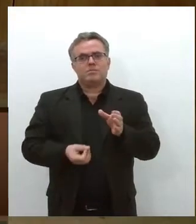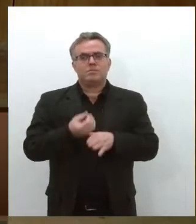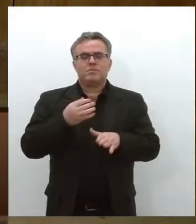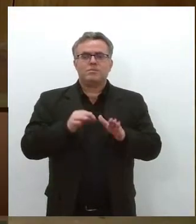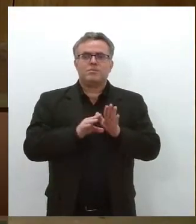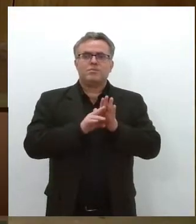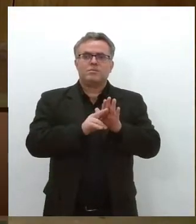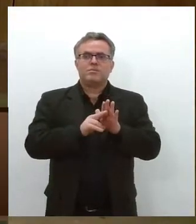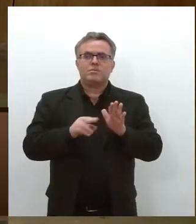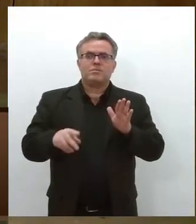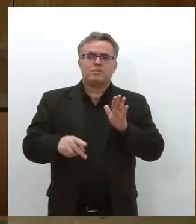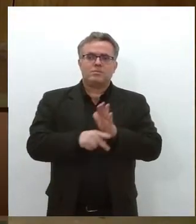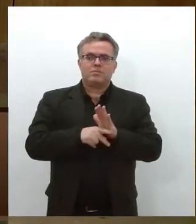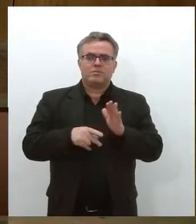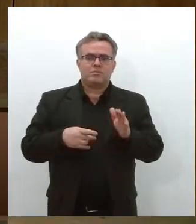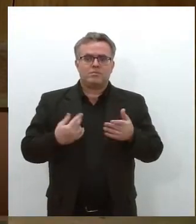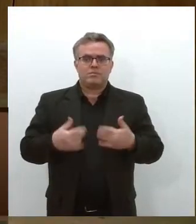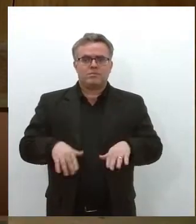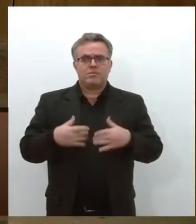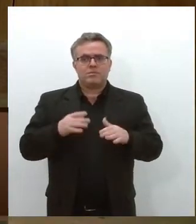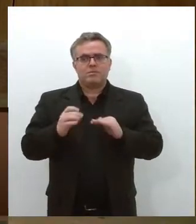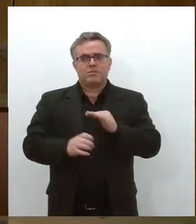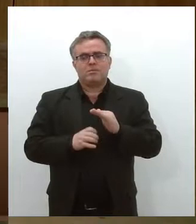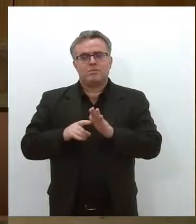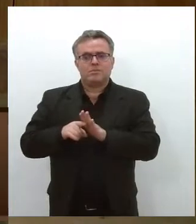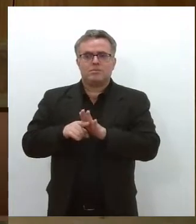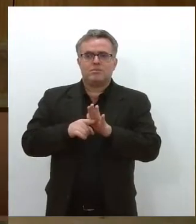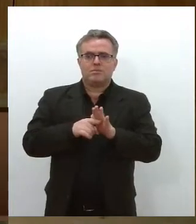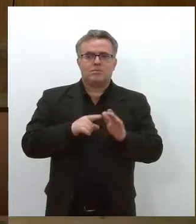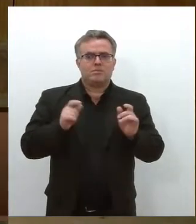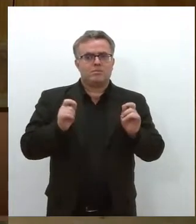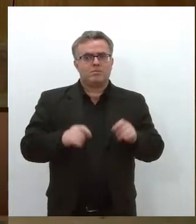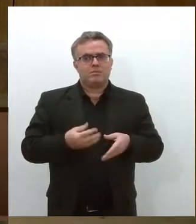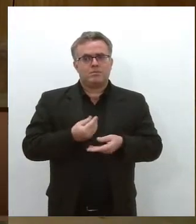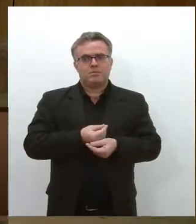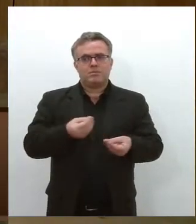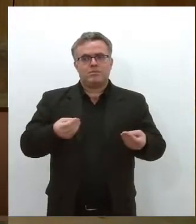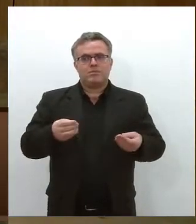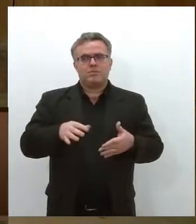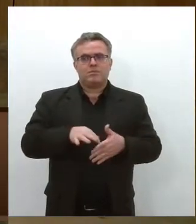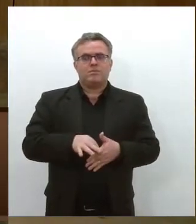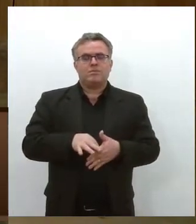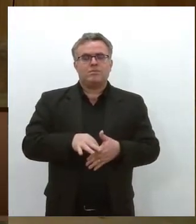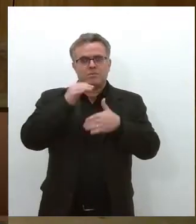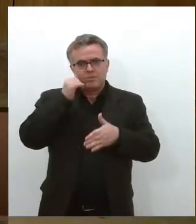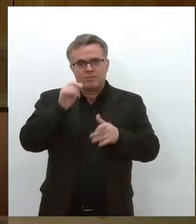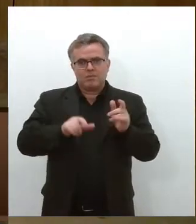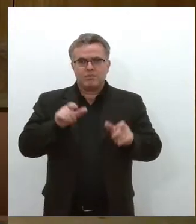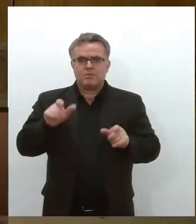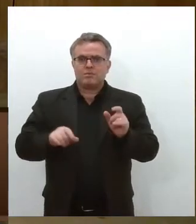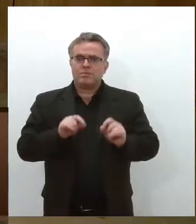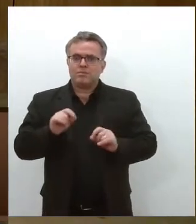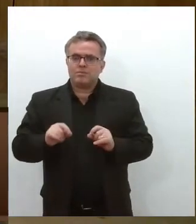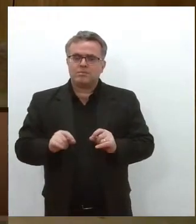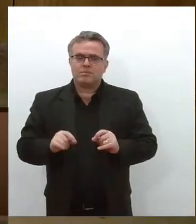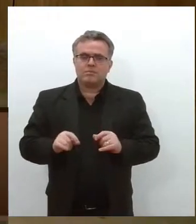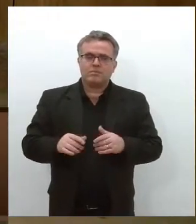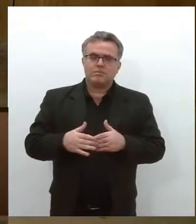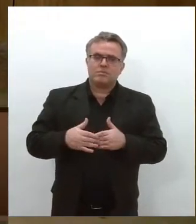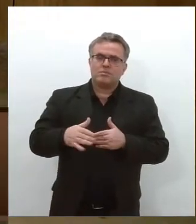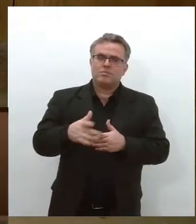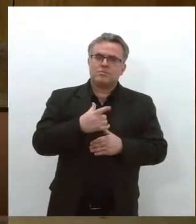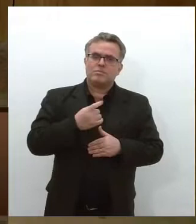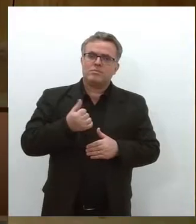é uma empresa de consultoria de capacitação e formação de lideranças femininas. Atua desde 2013 na área